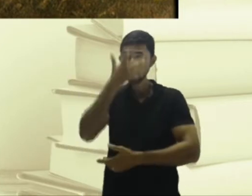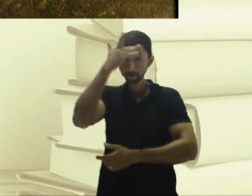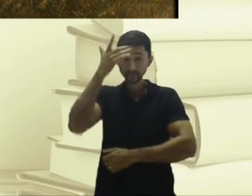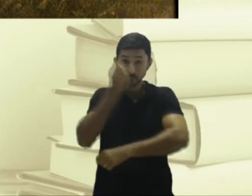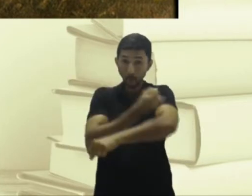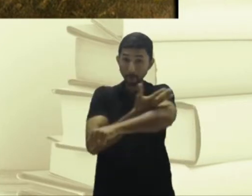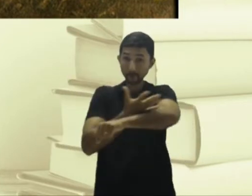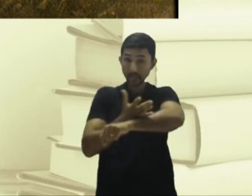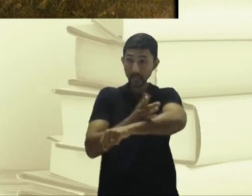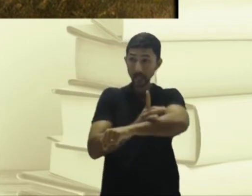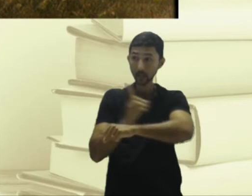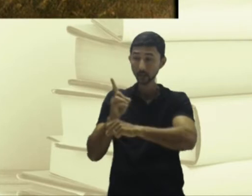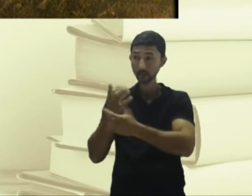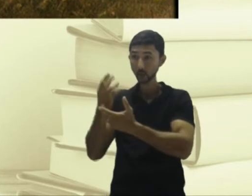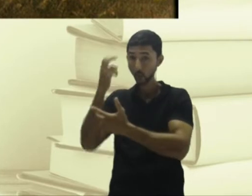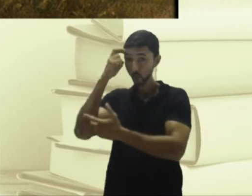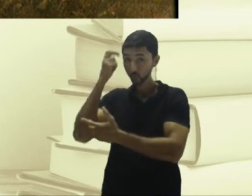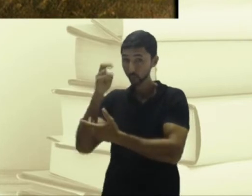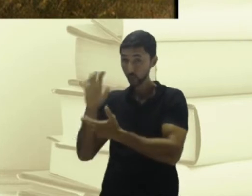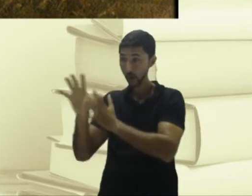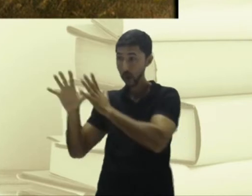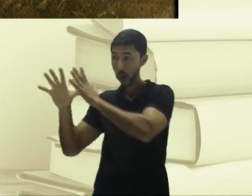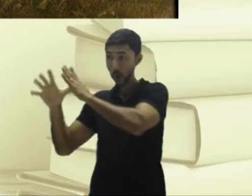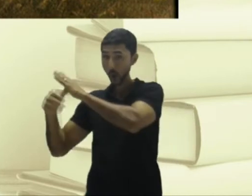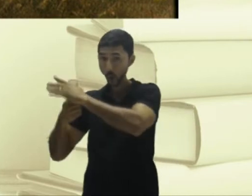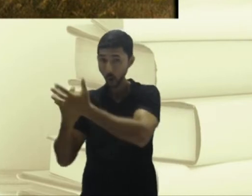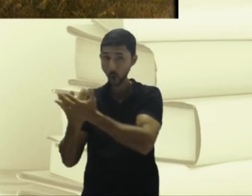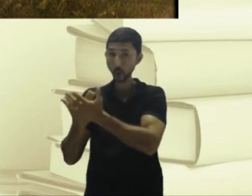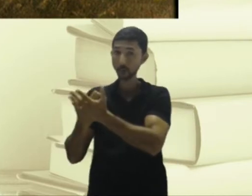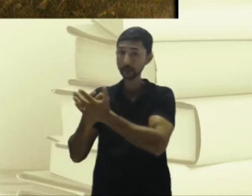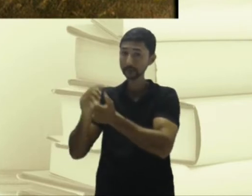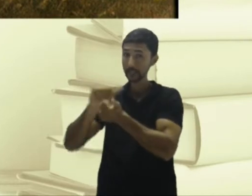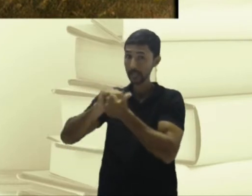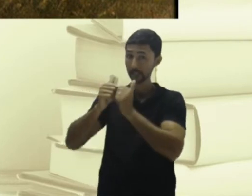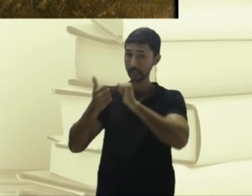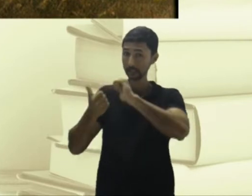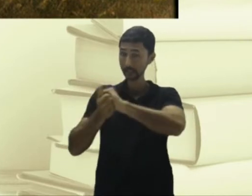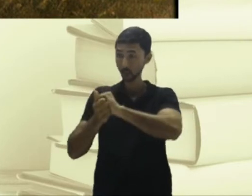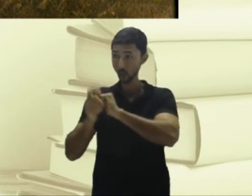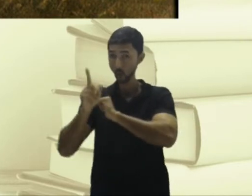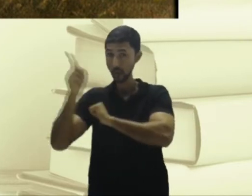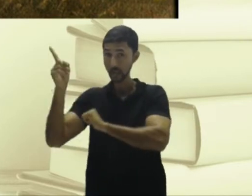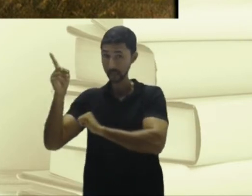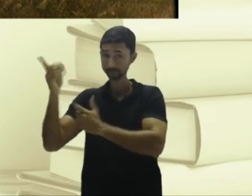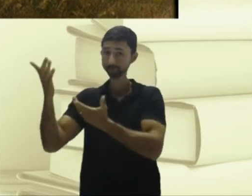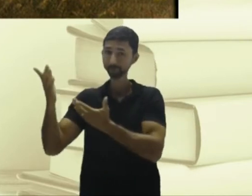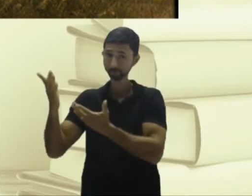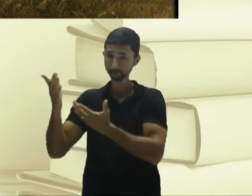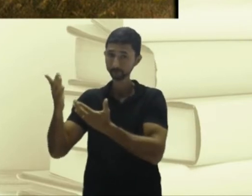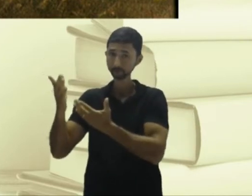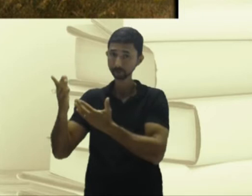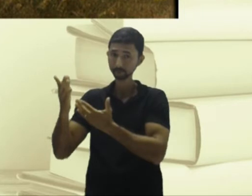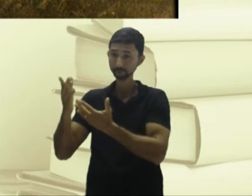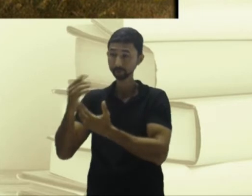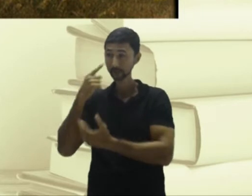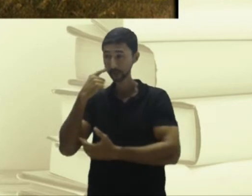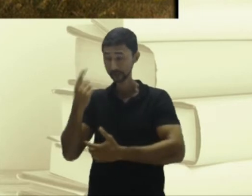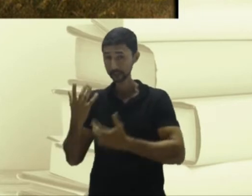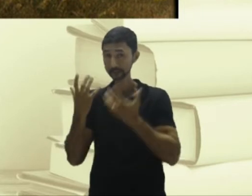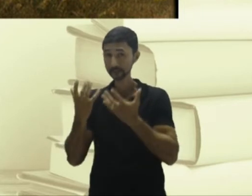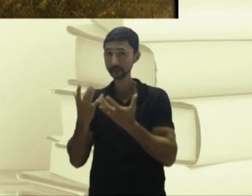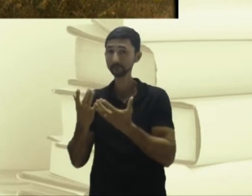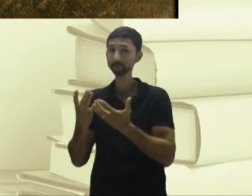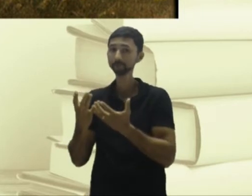de exploração que adequou as características da escravidão no continente africano aos seus interesses.